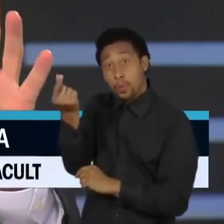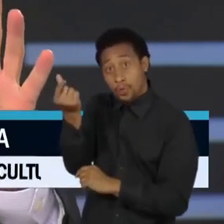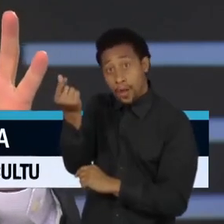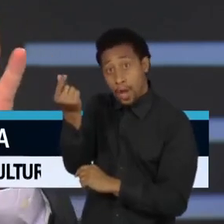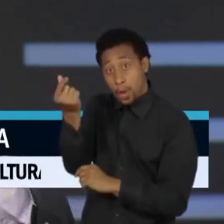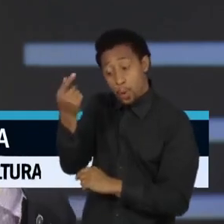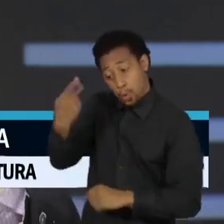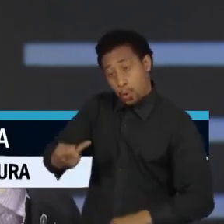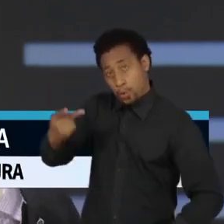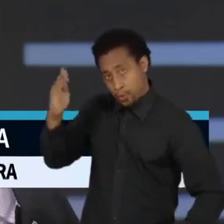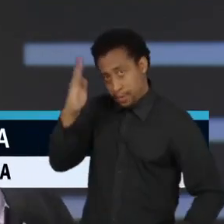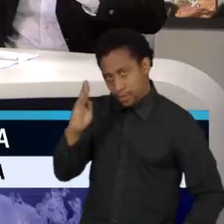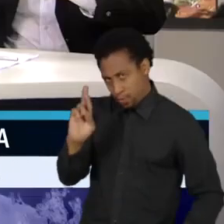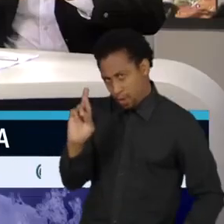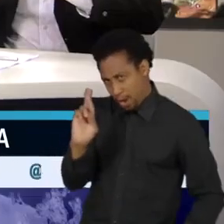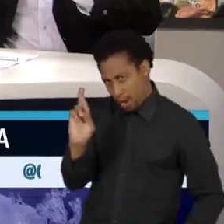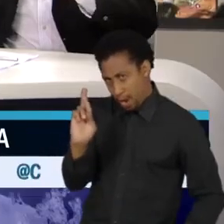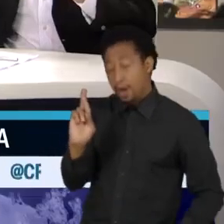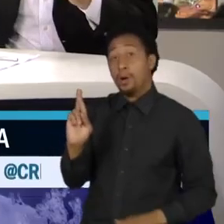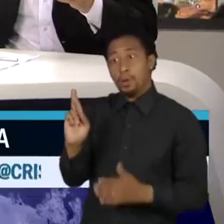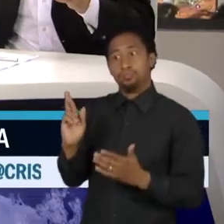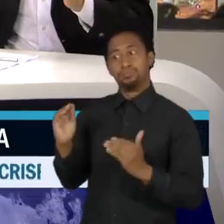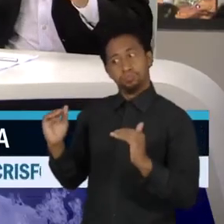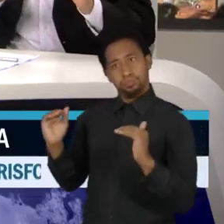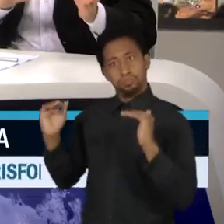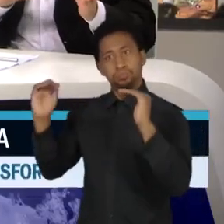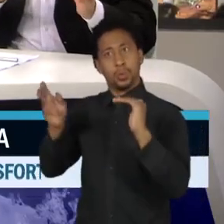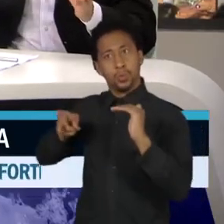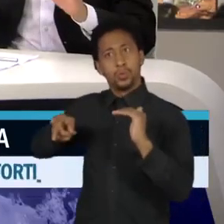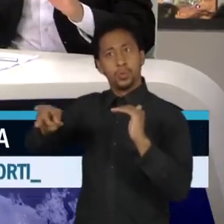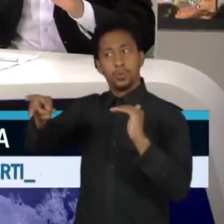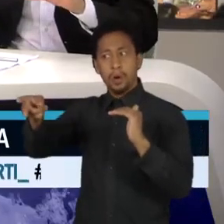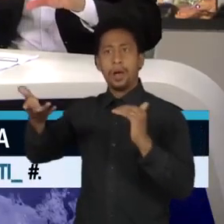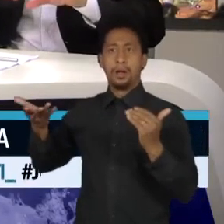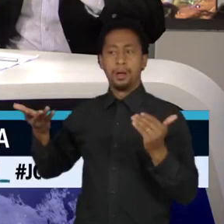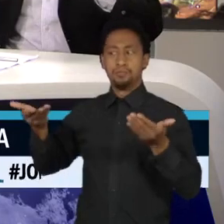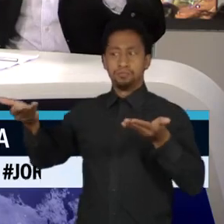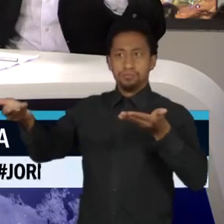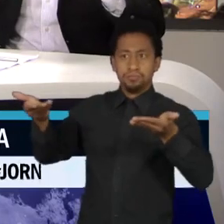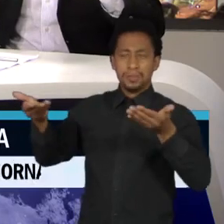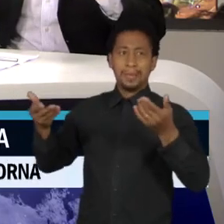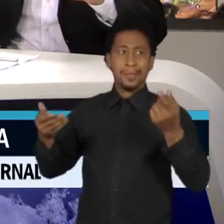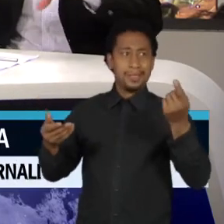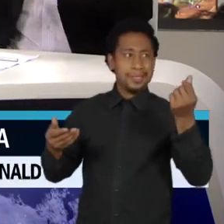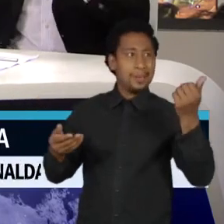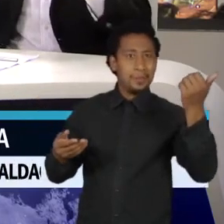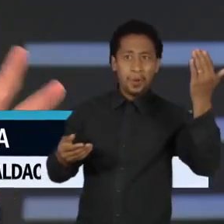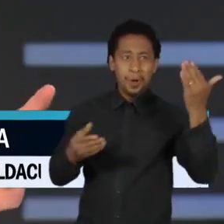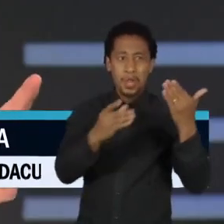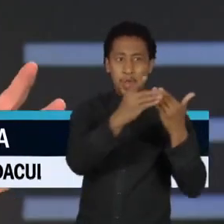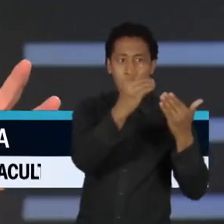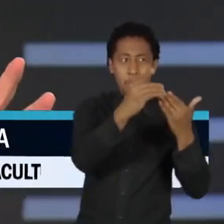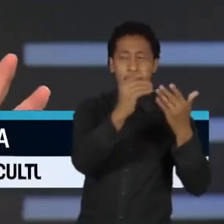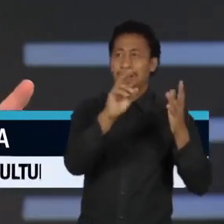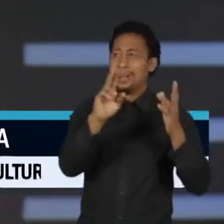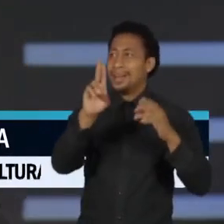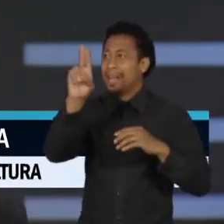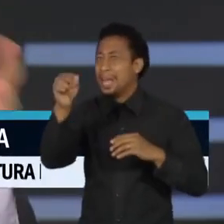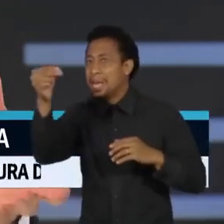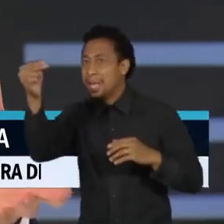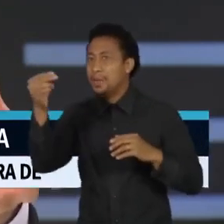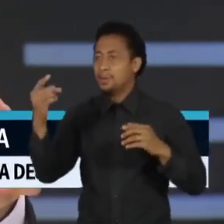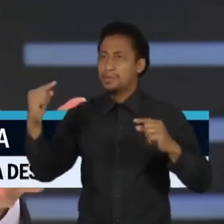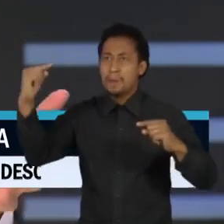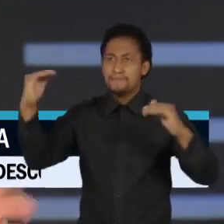mandato que ele tem. Blindando do resto, da parte política. Blindando das outras políticas. A política monetária é uma perna da política econômica. Você